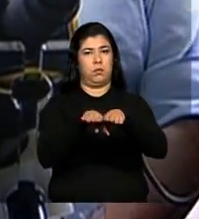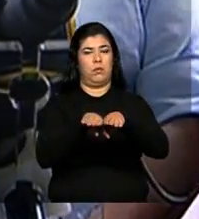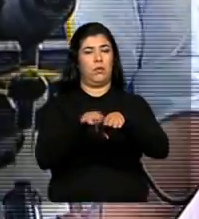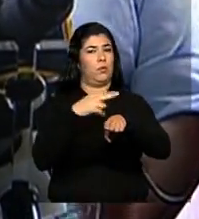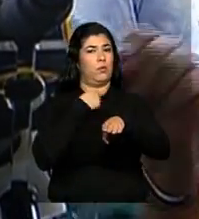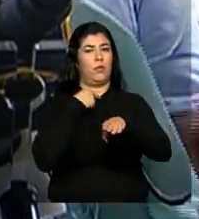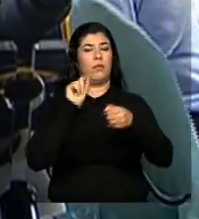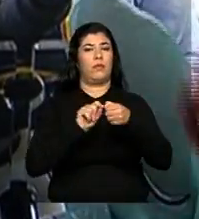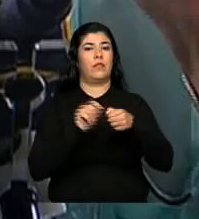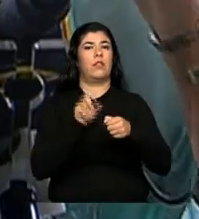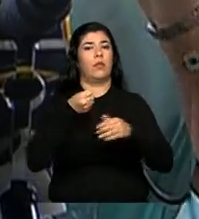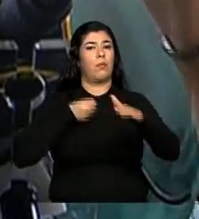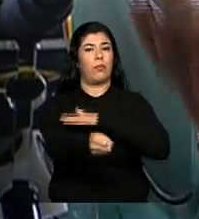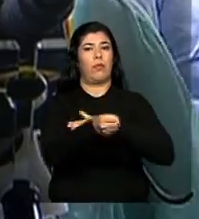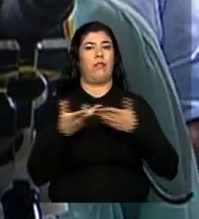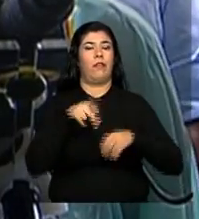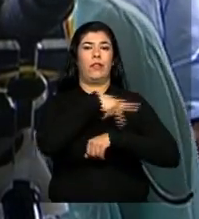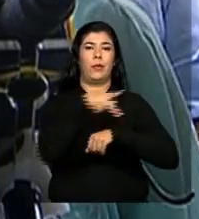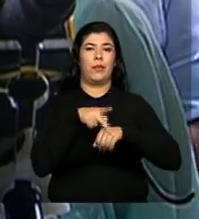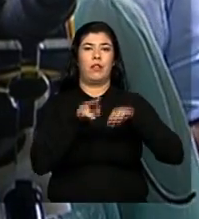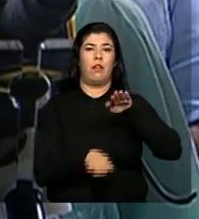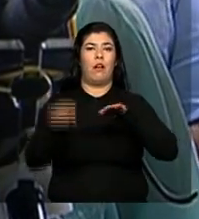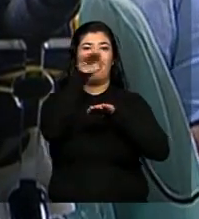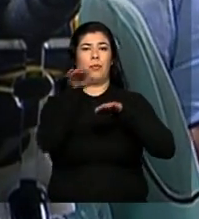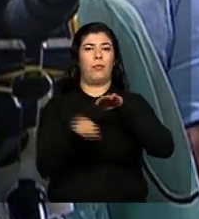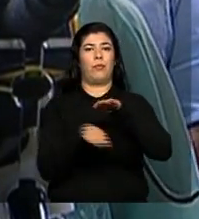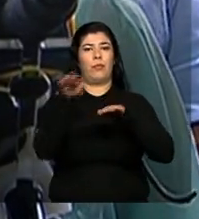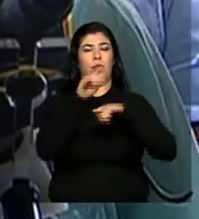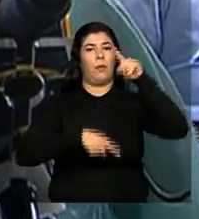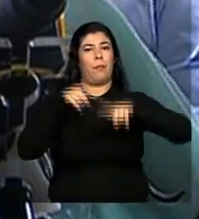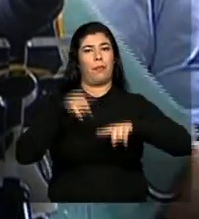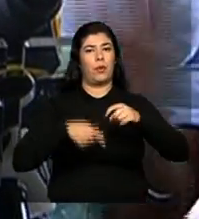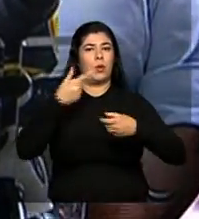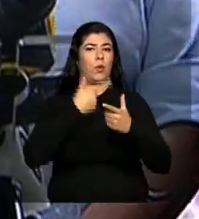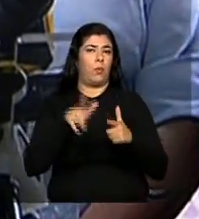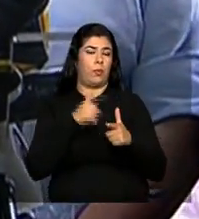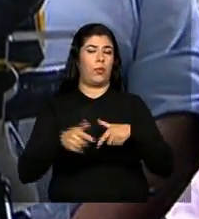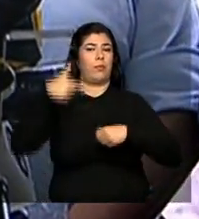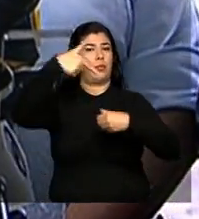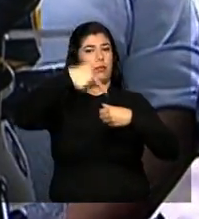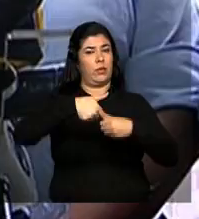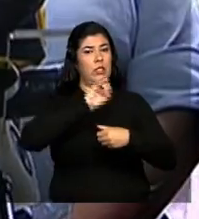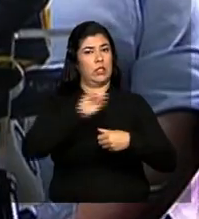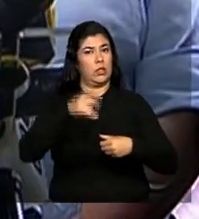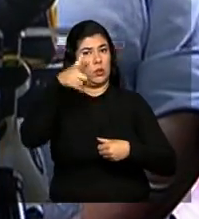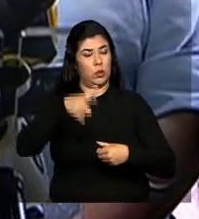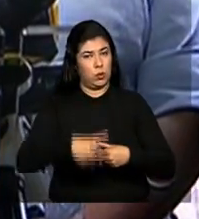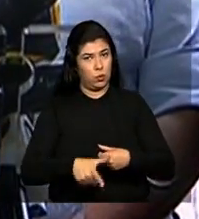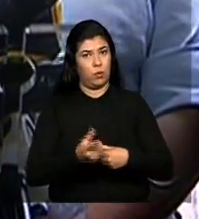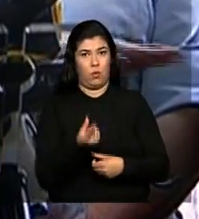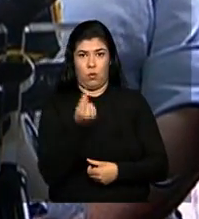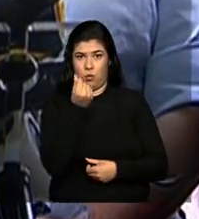possível é submeter o país aos altos e baixos da política de petróleo. Se voltar a subir, também nós